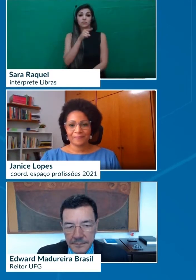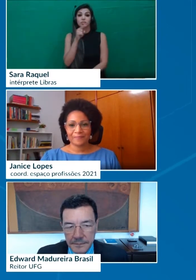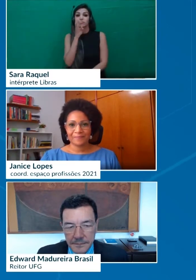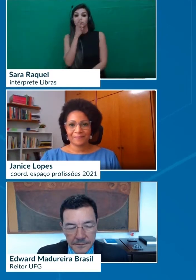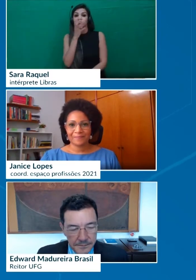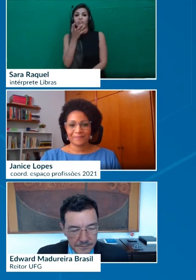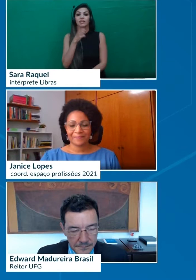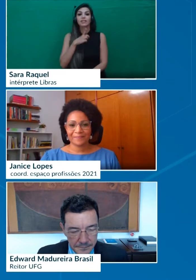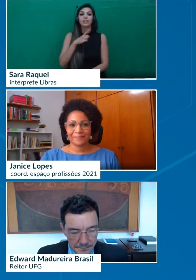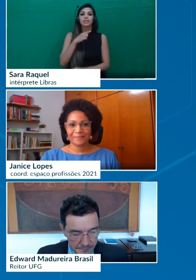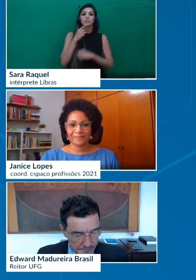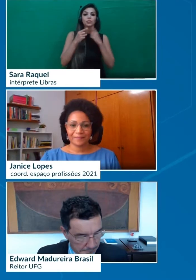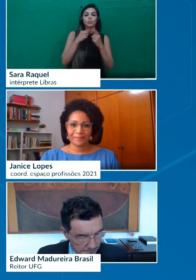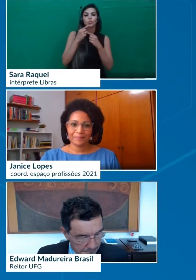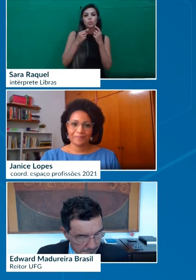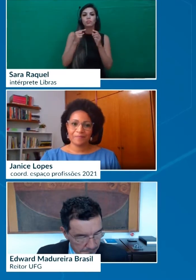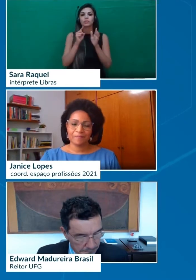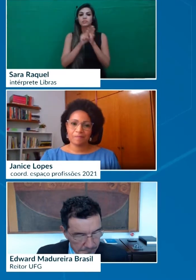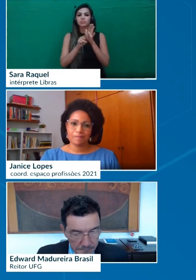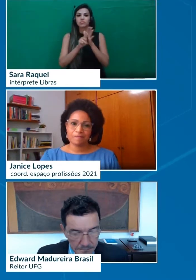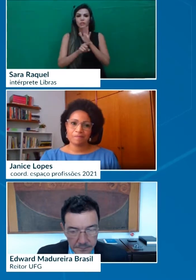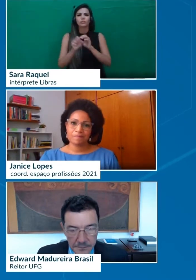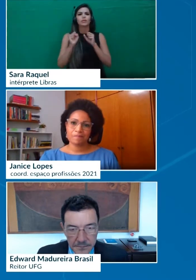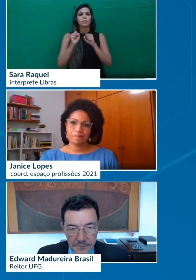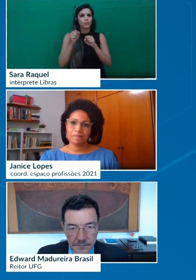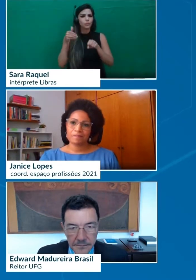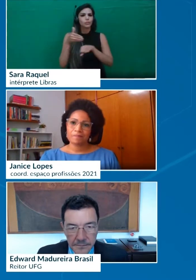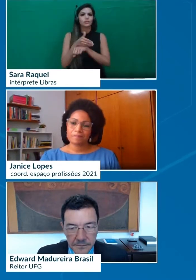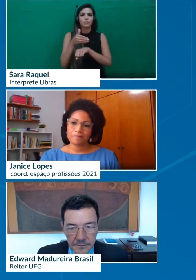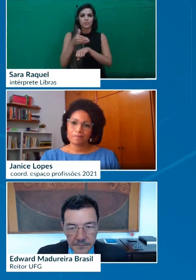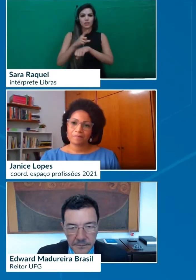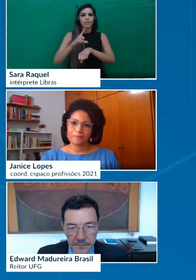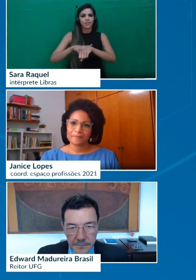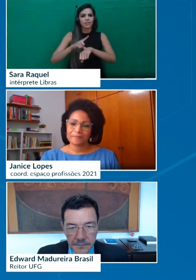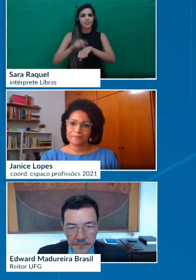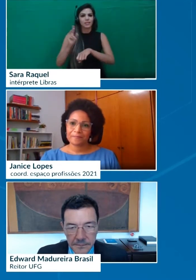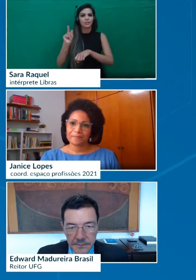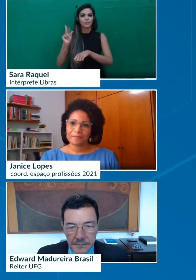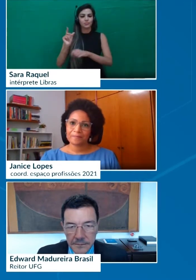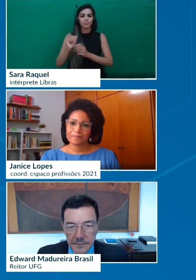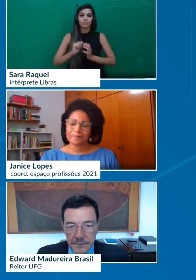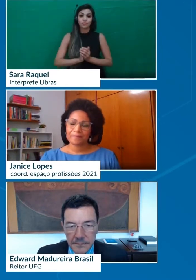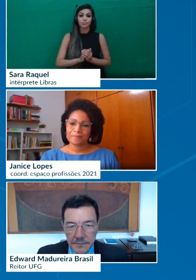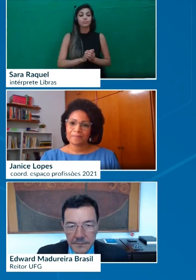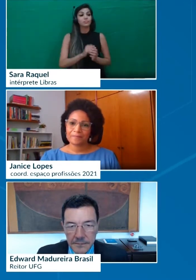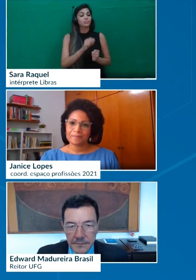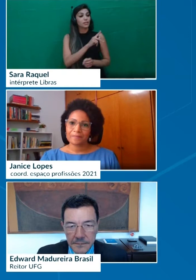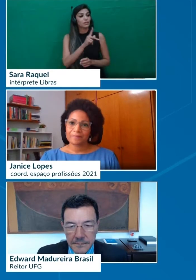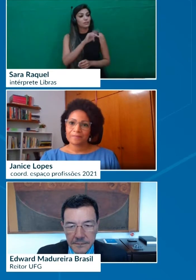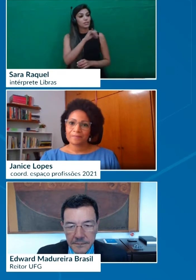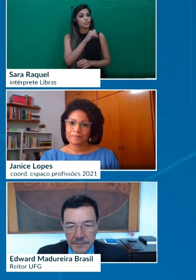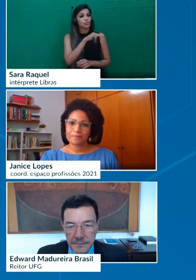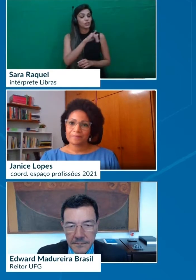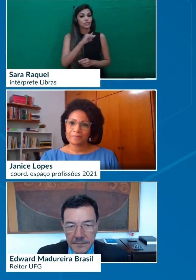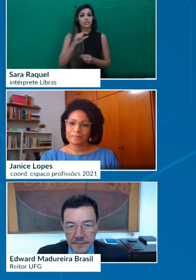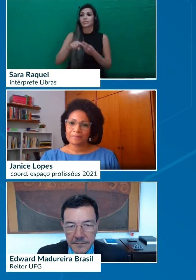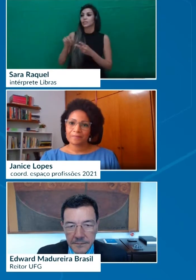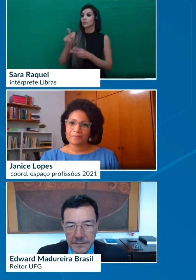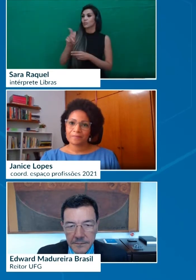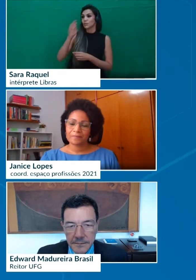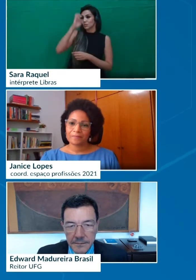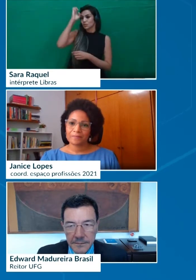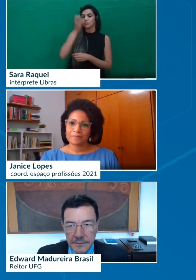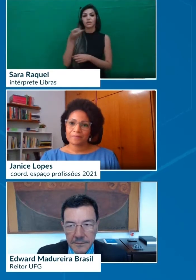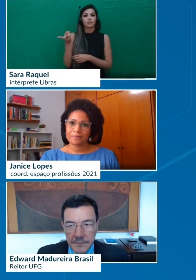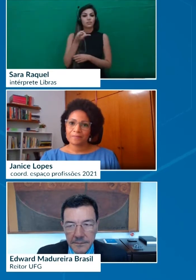sua pergunta, mande sua participação, ainda dá tempo. Professora Janice, a senhora, o professor Edivar também comentaram aí